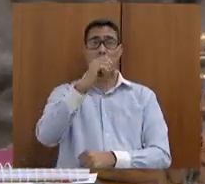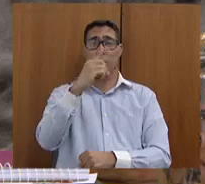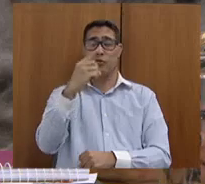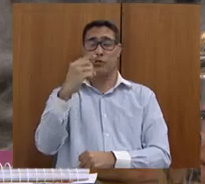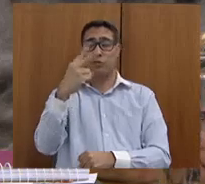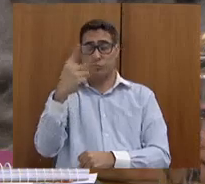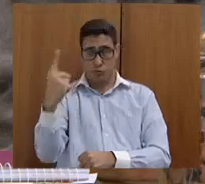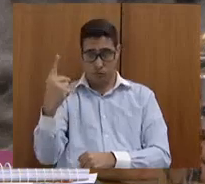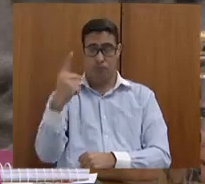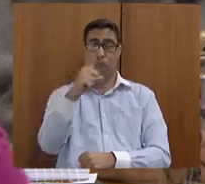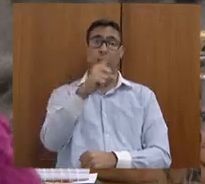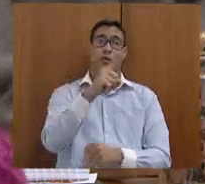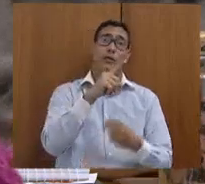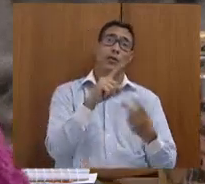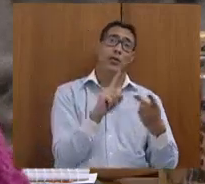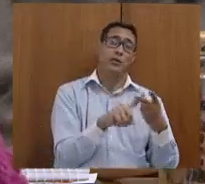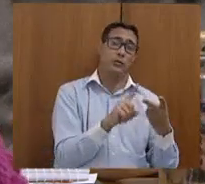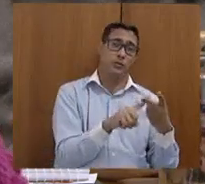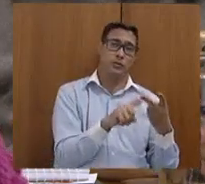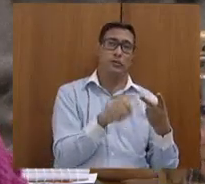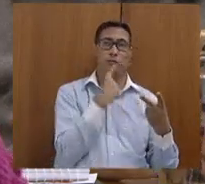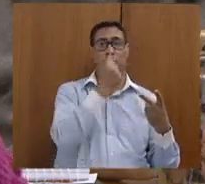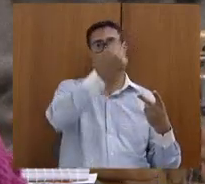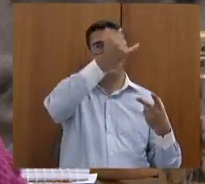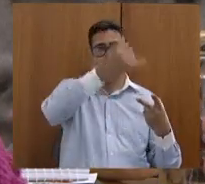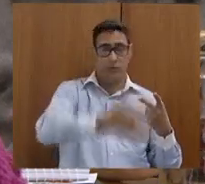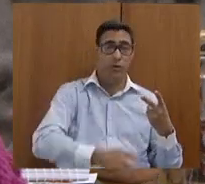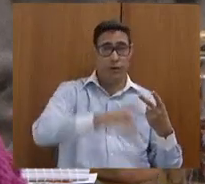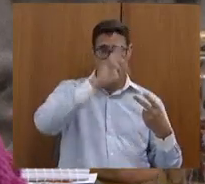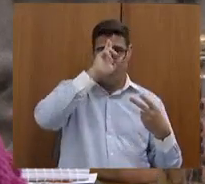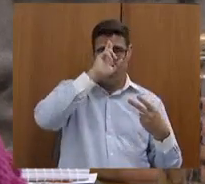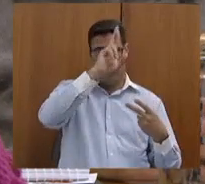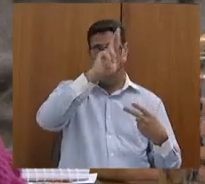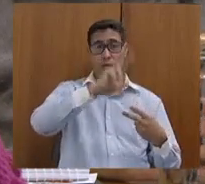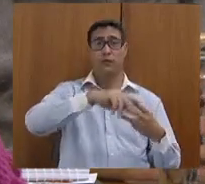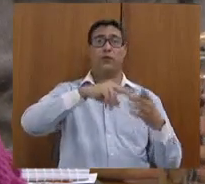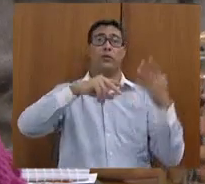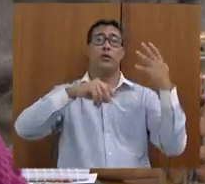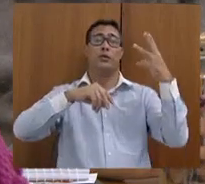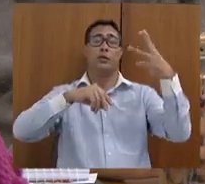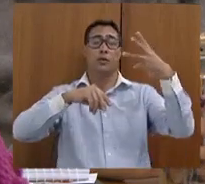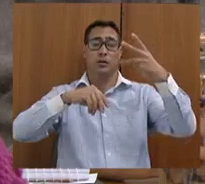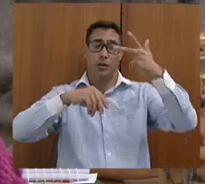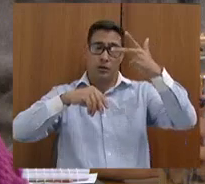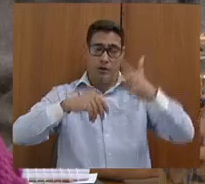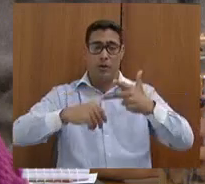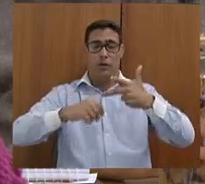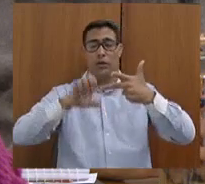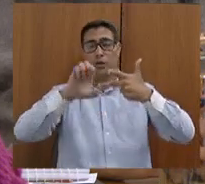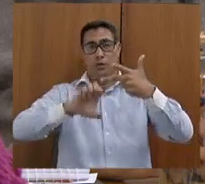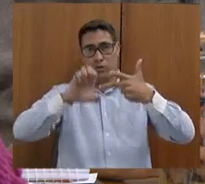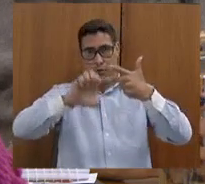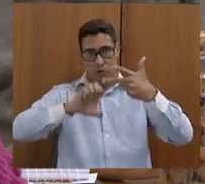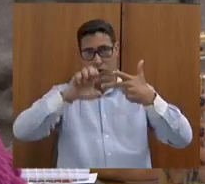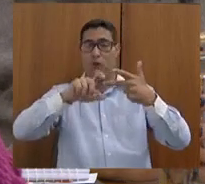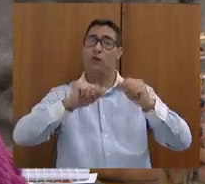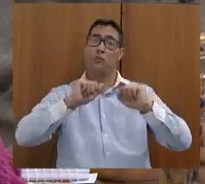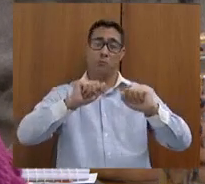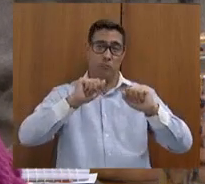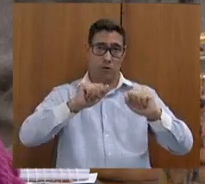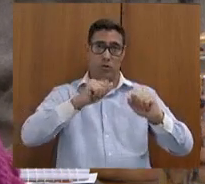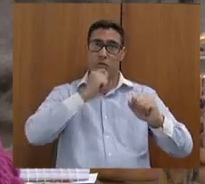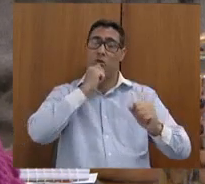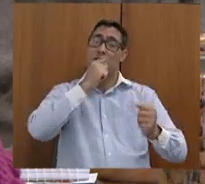dois determinar que o chefe do Poder Executivo Estadual seja advertido de que